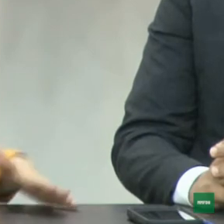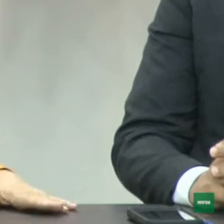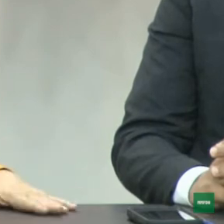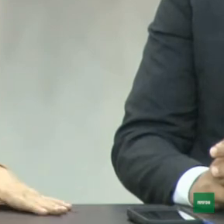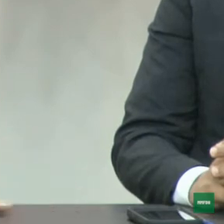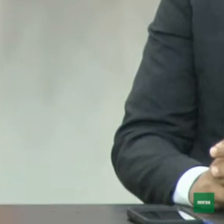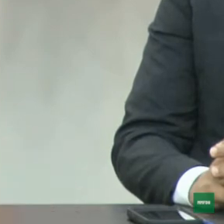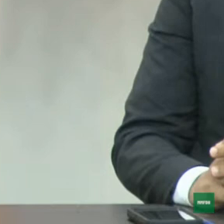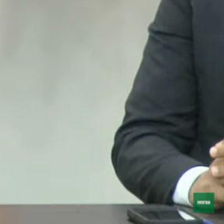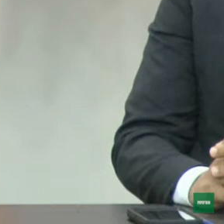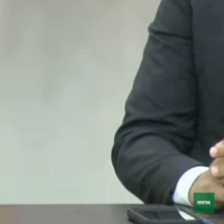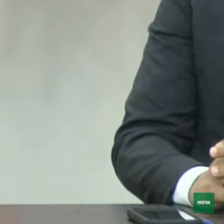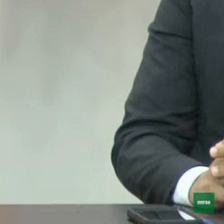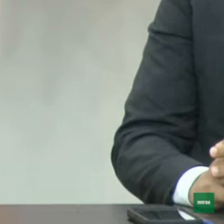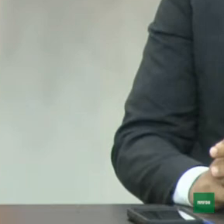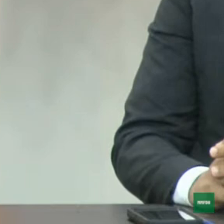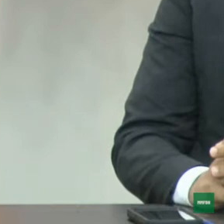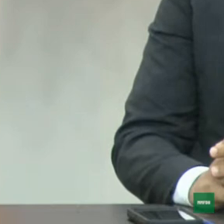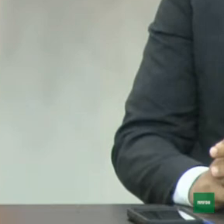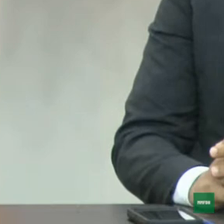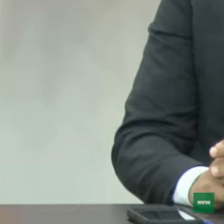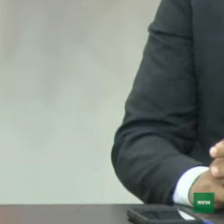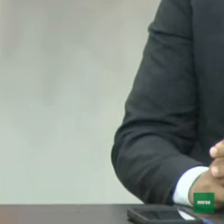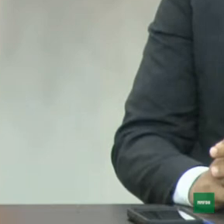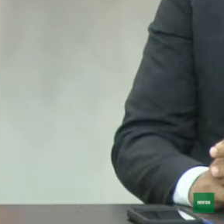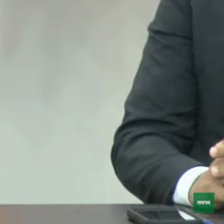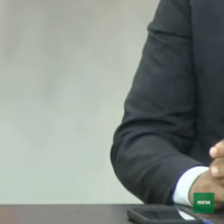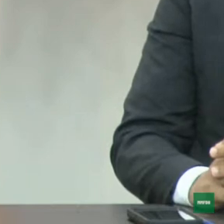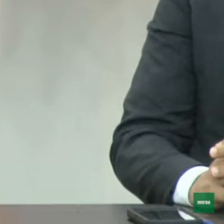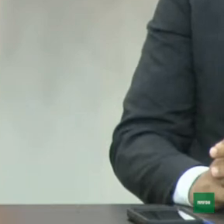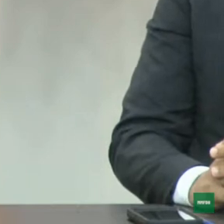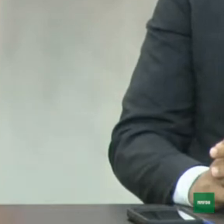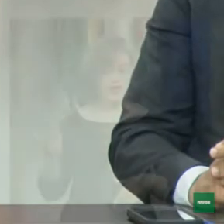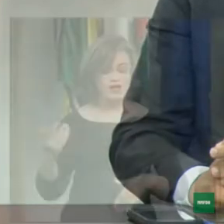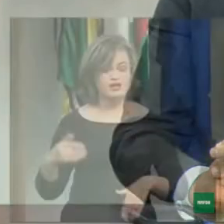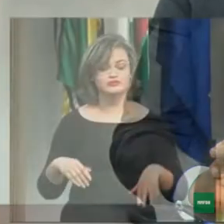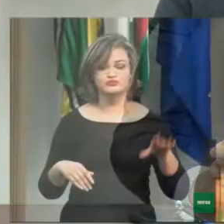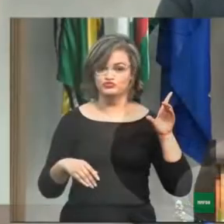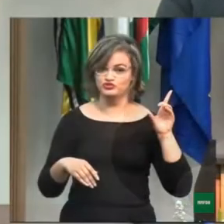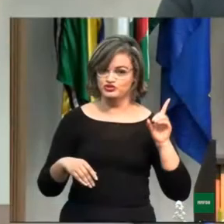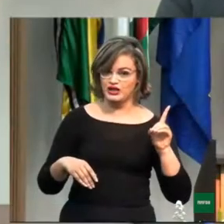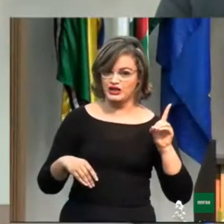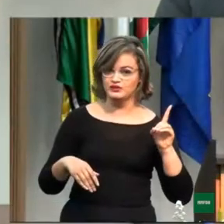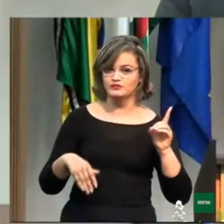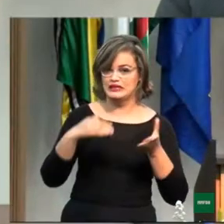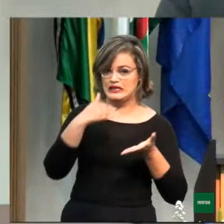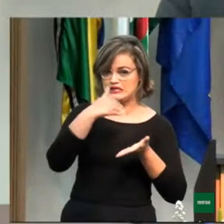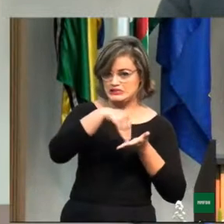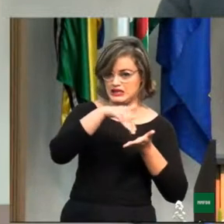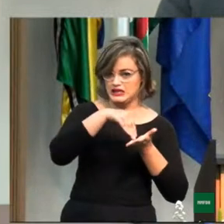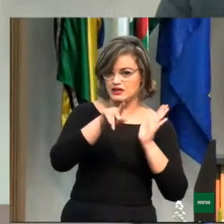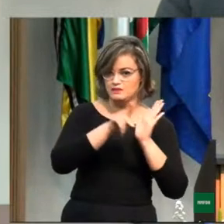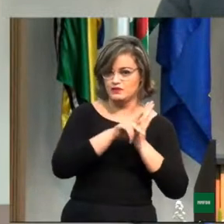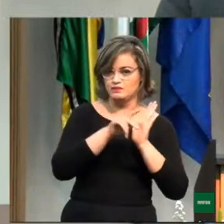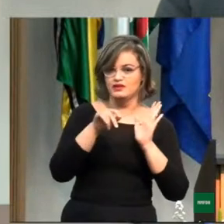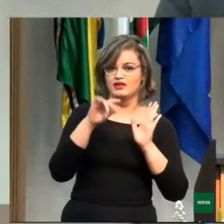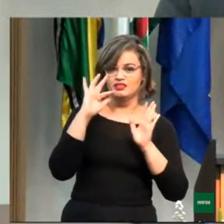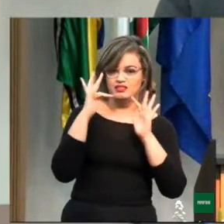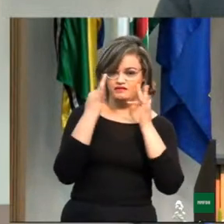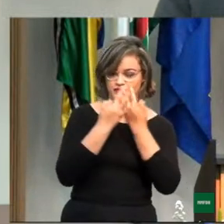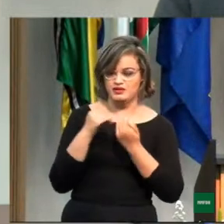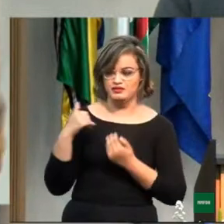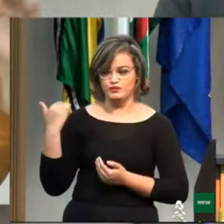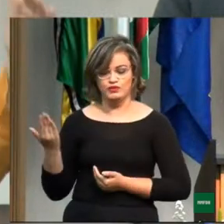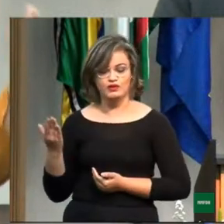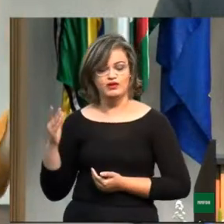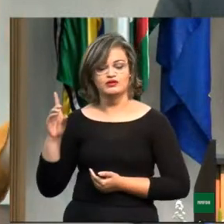grande. Do meu lado direito está a secretária nacional da Família. Do meu lado esquerdo está o deputado Diego Garcia.